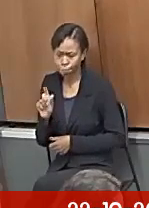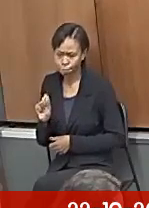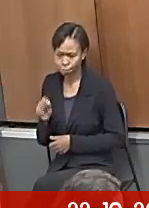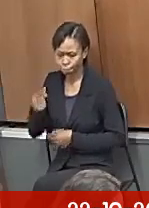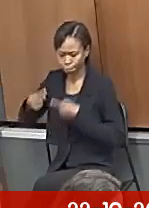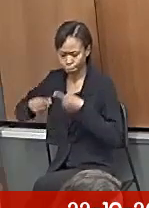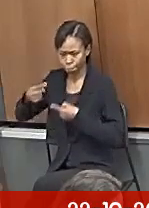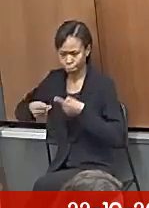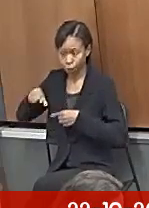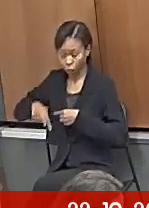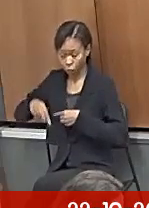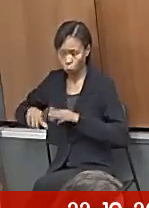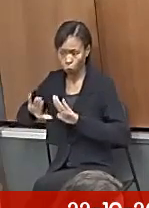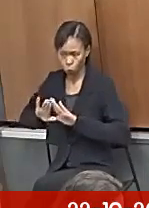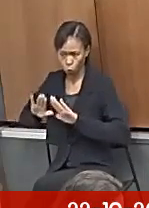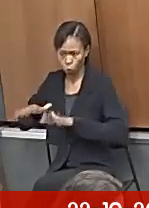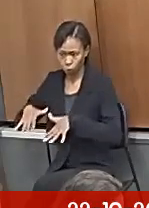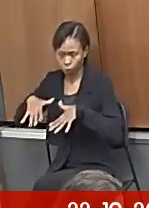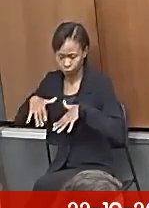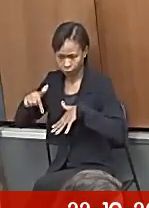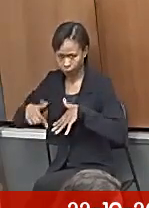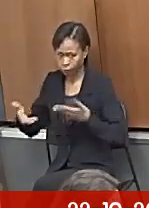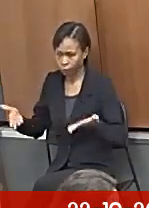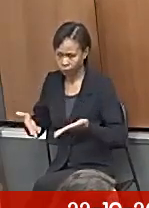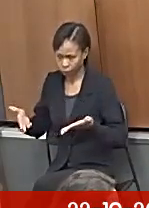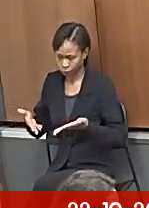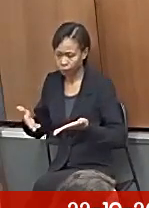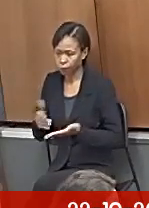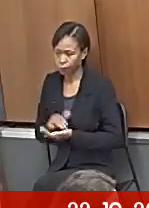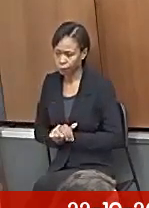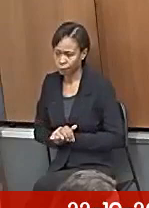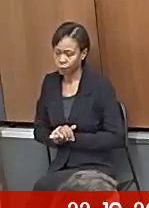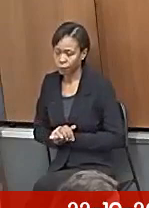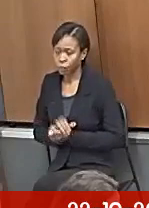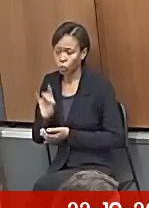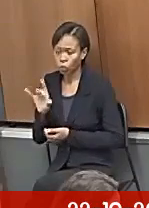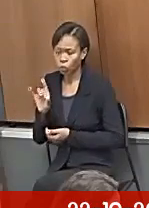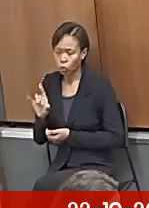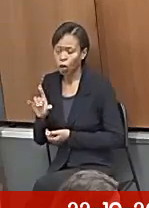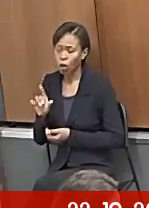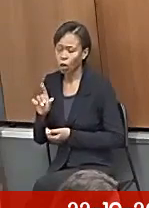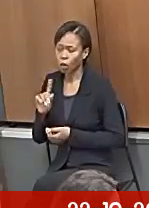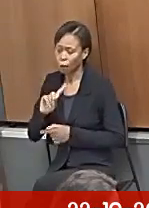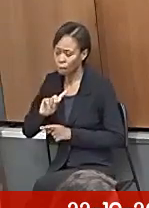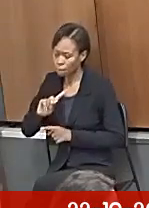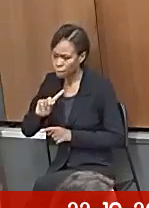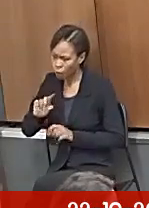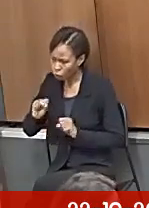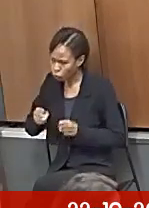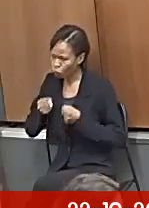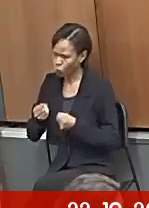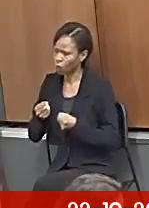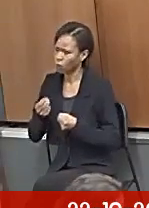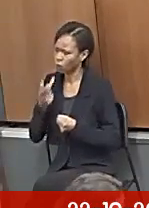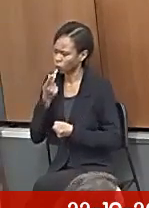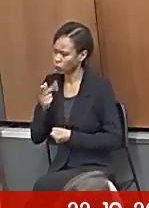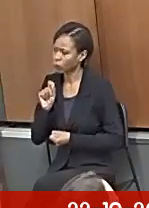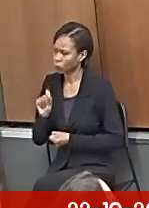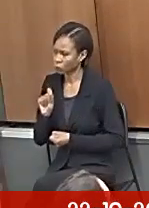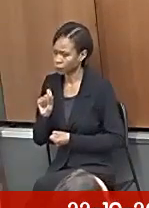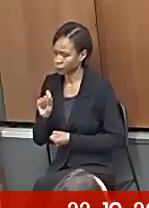à discussão realizada nessa audiência pública. E tem aqui o tema. Só quero aqui reforçar, Zuleika, se for